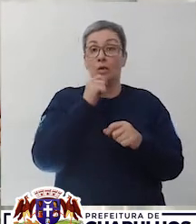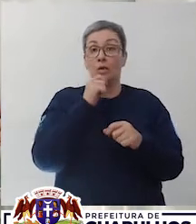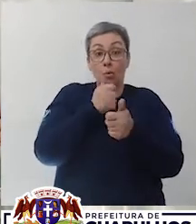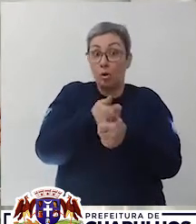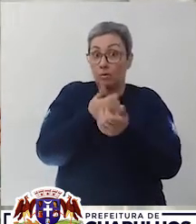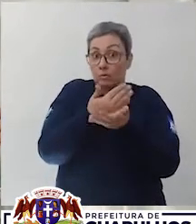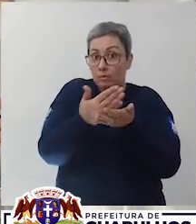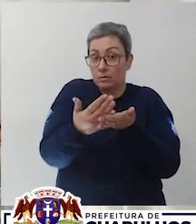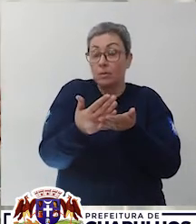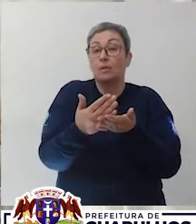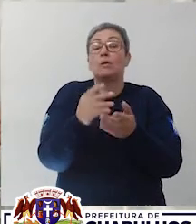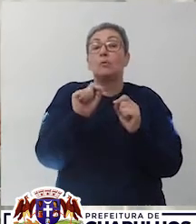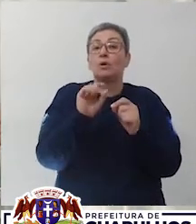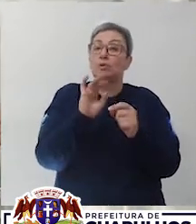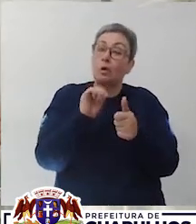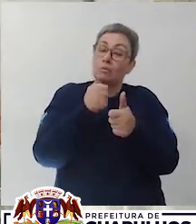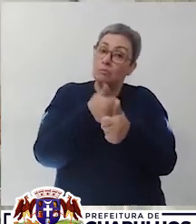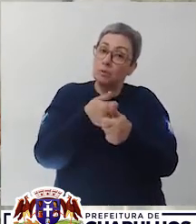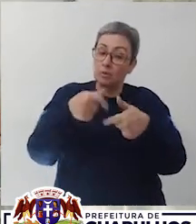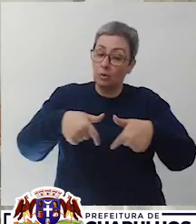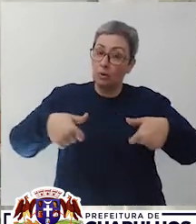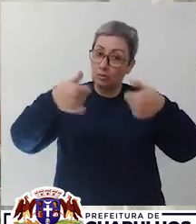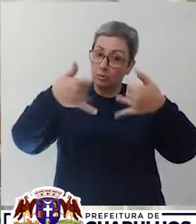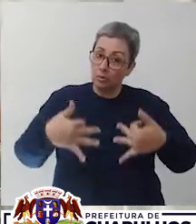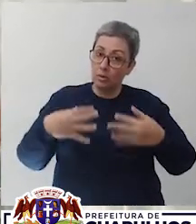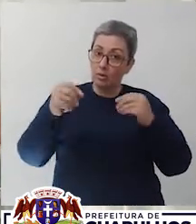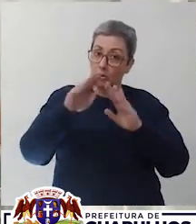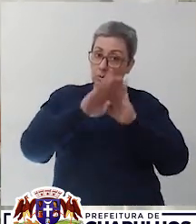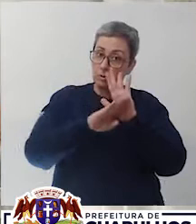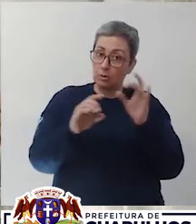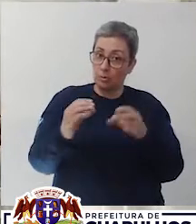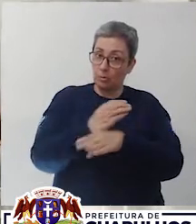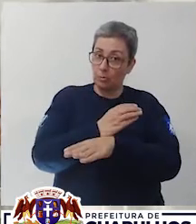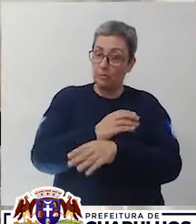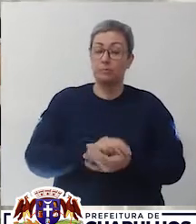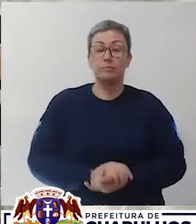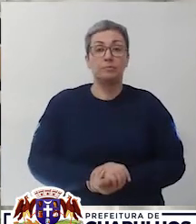início, só acompanhar aqui, ó, já vai estar aqui a receita completa.